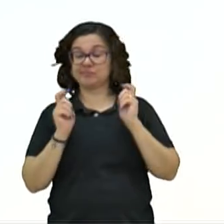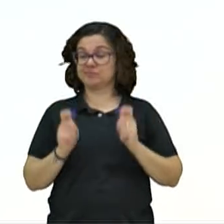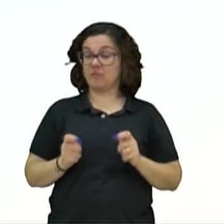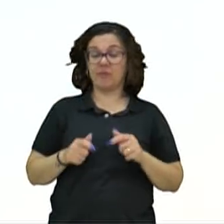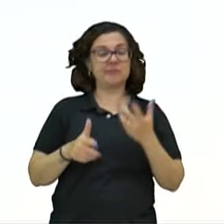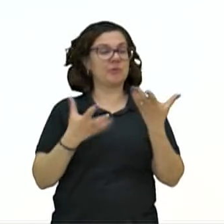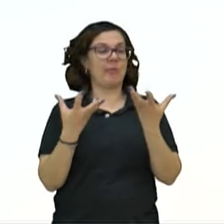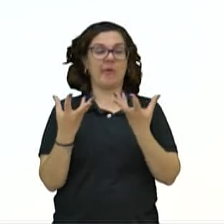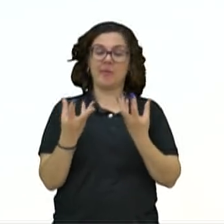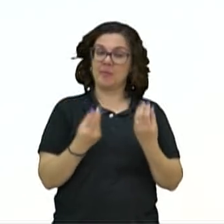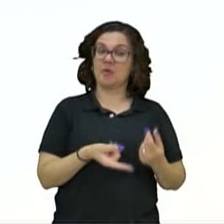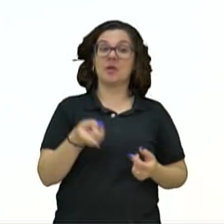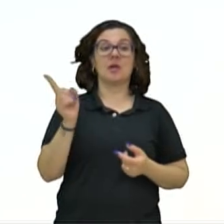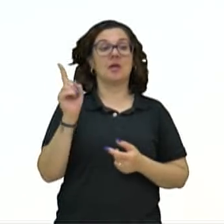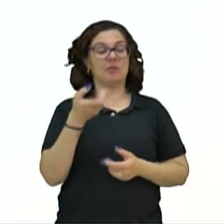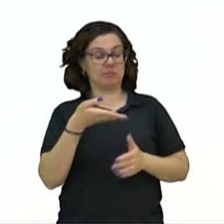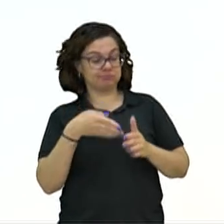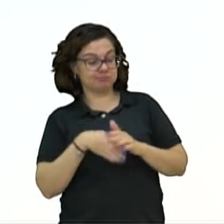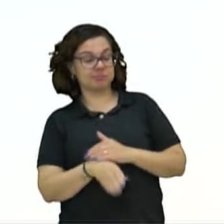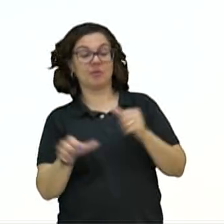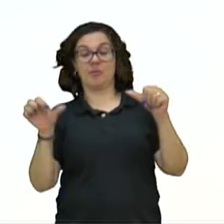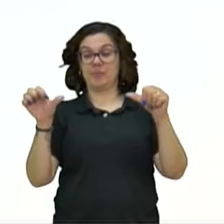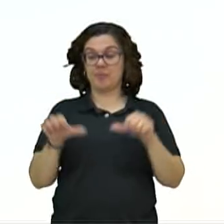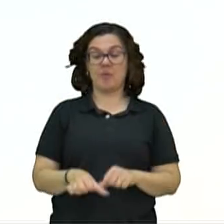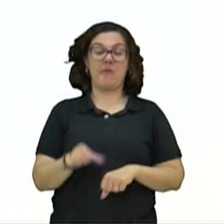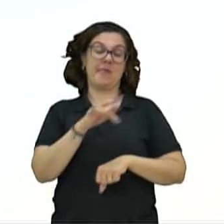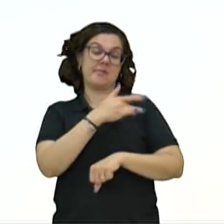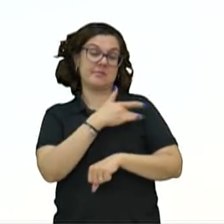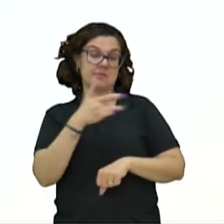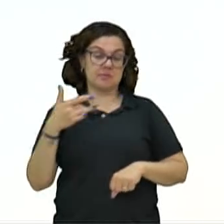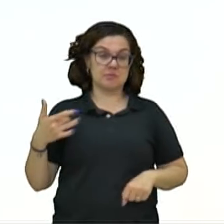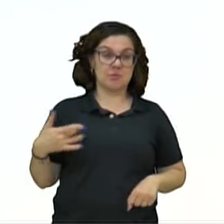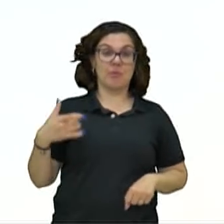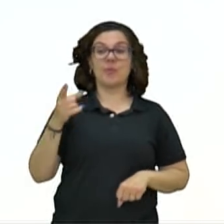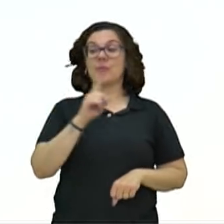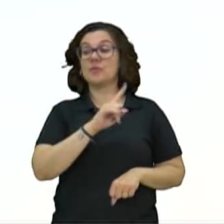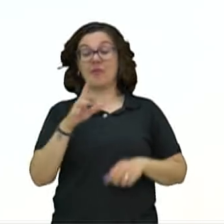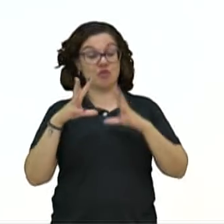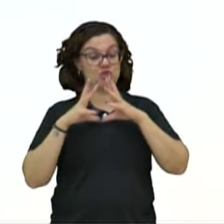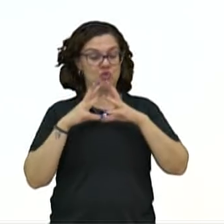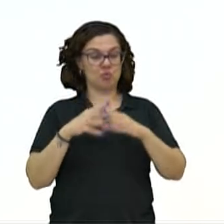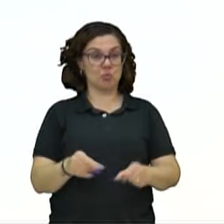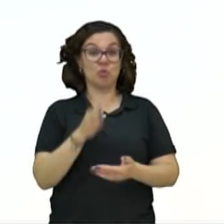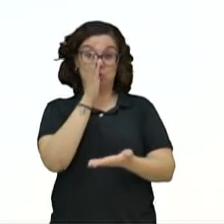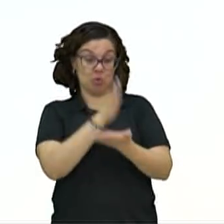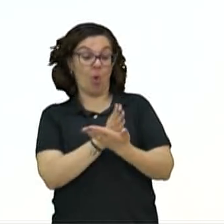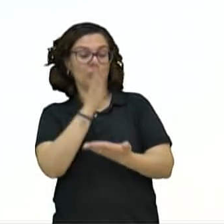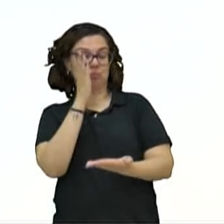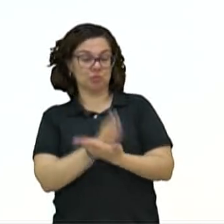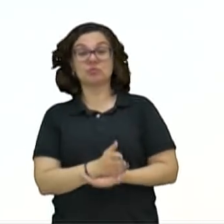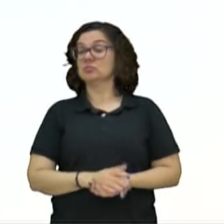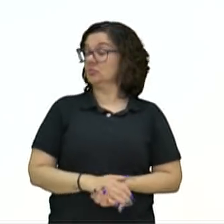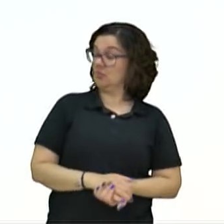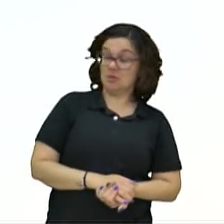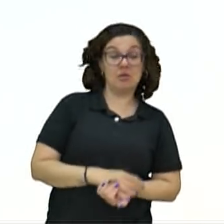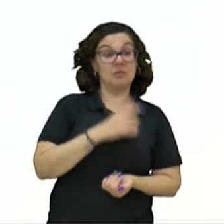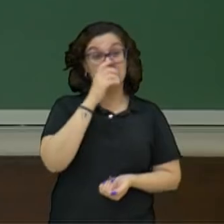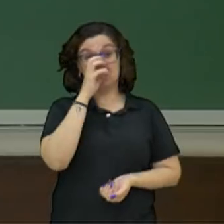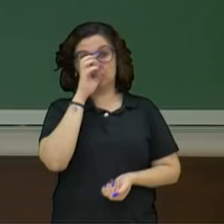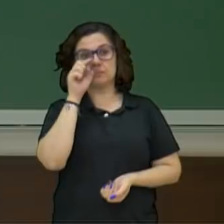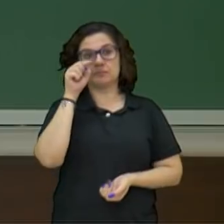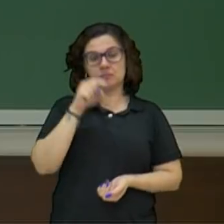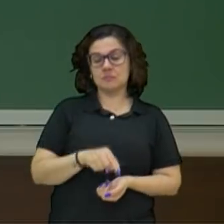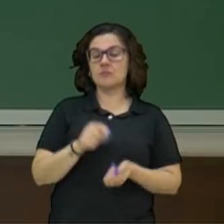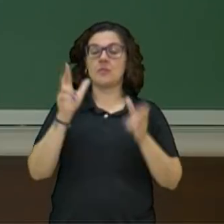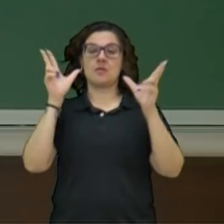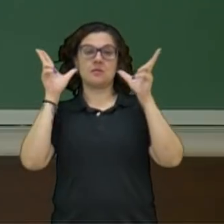é tanto, não vai comprometer a saúde dele e ele não vai tirar todo dia essa quantidade, tá? Esse cavalo, né,